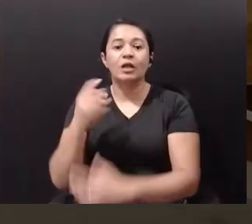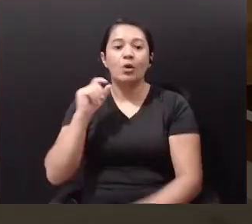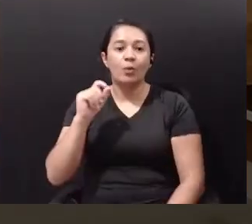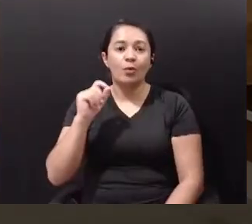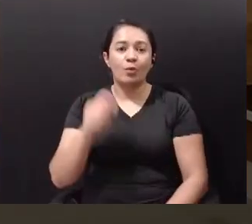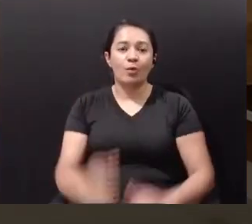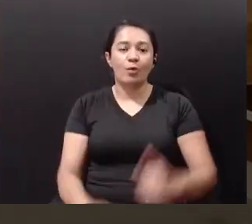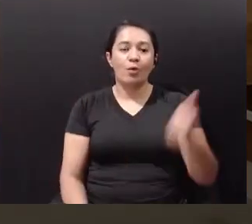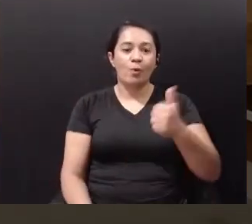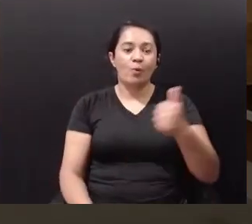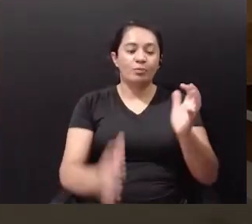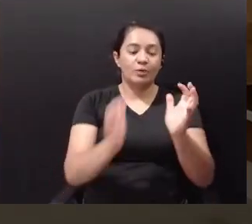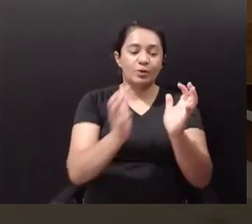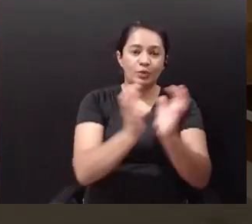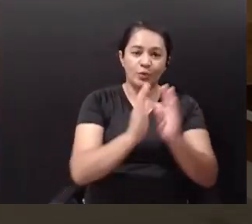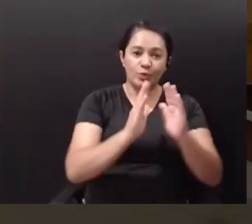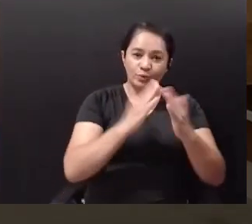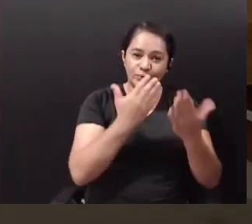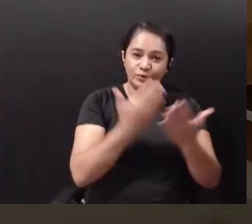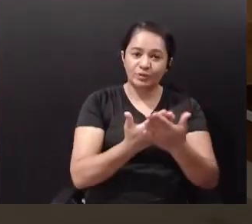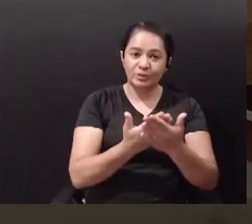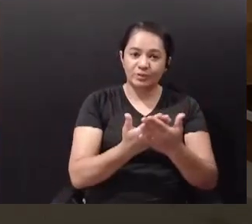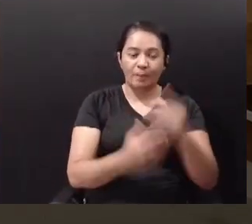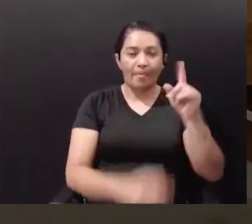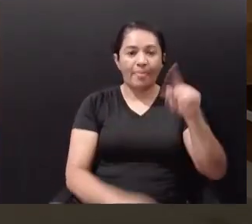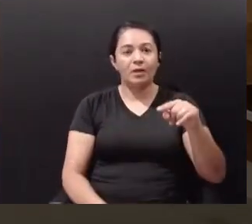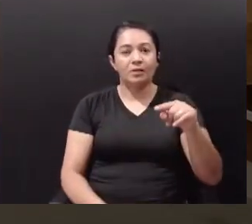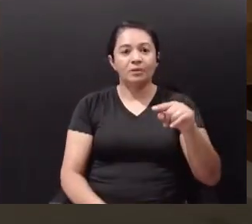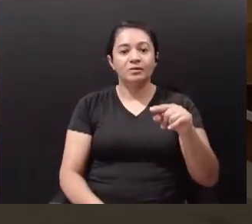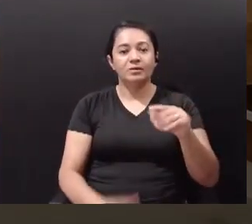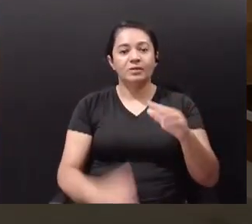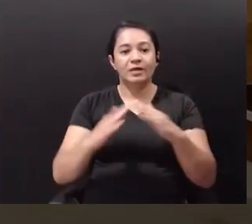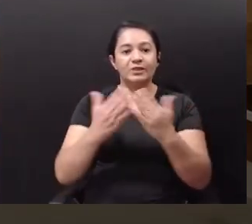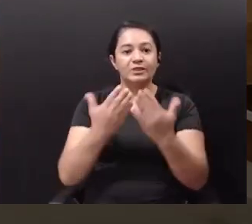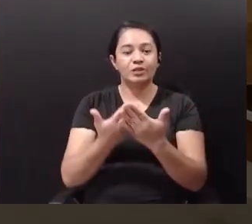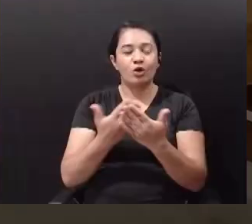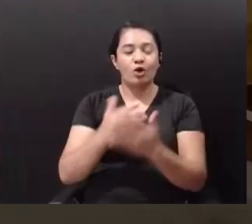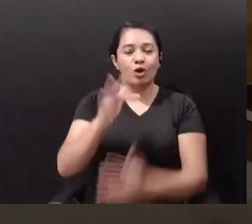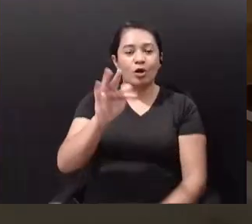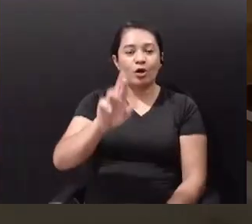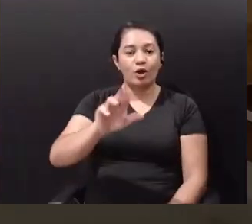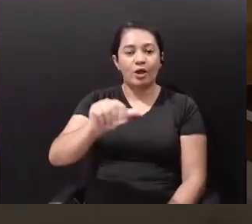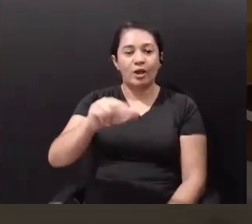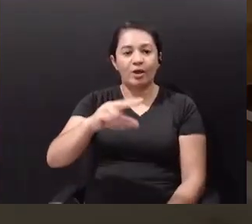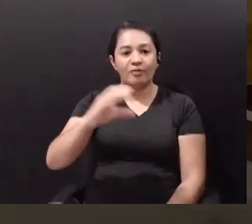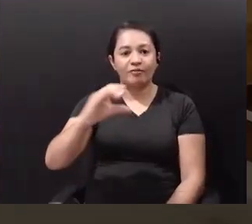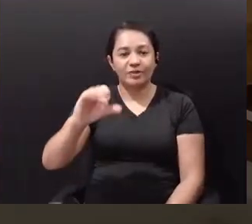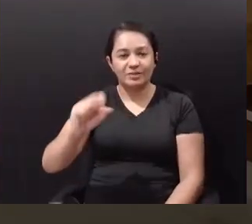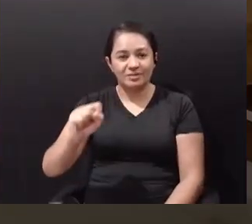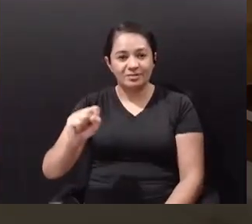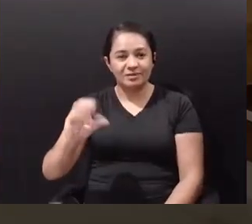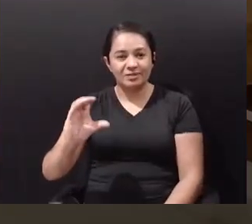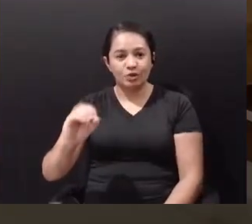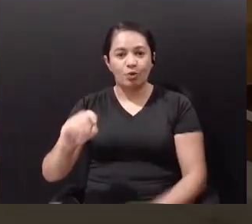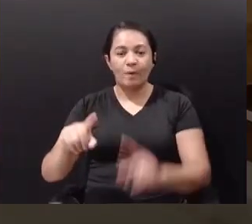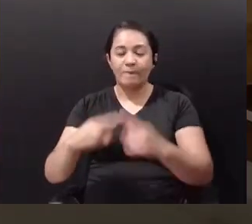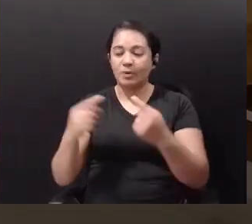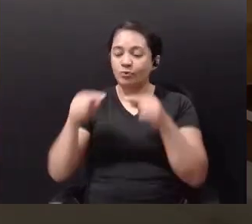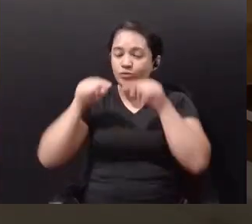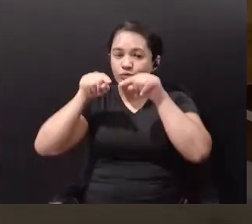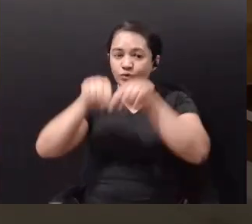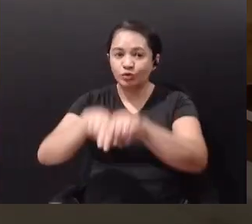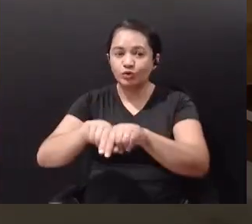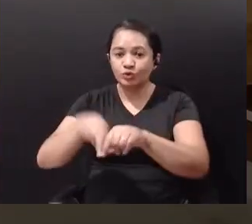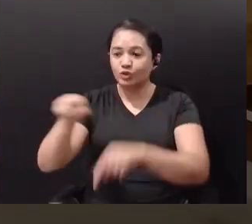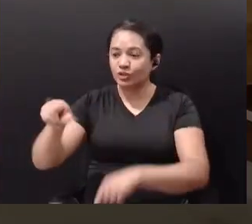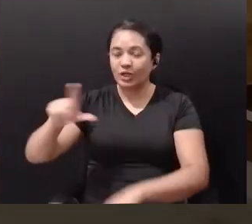escolar, que é o Francisco Glicério. Continuamente, como a Corrêa de Melo tinha um prédio